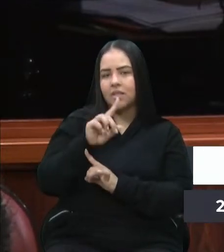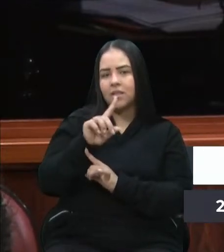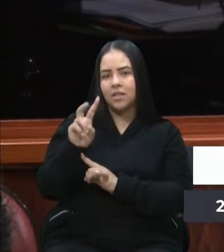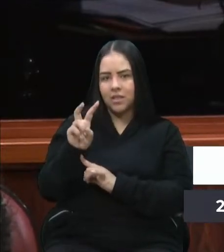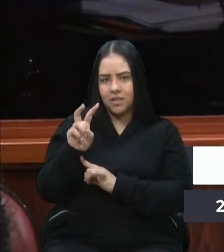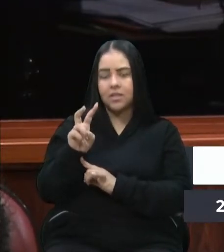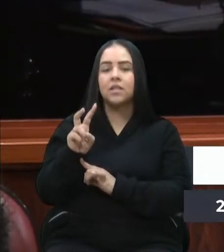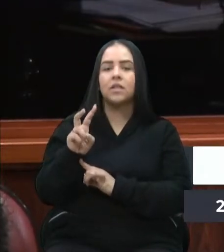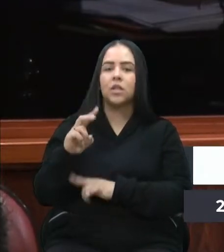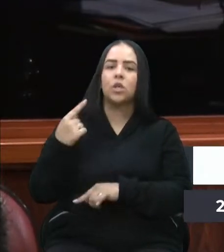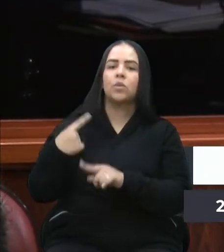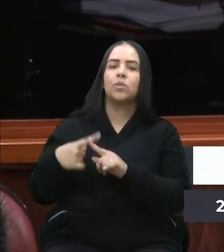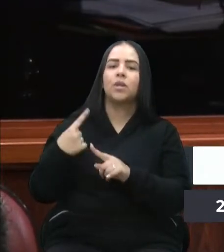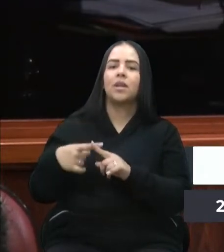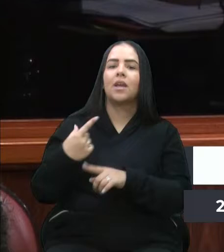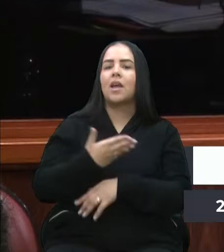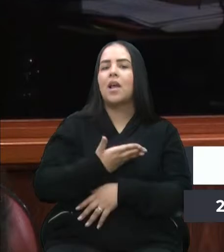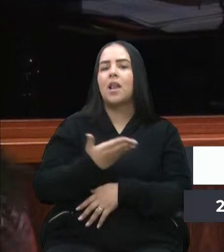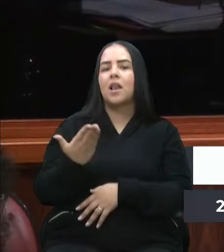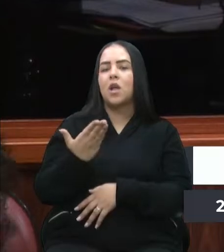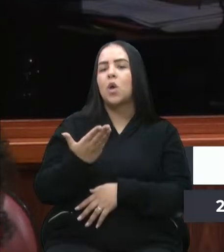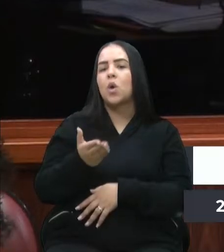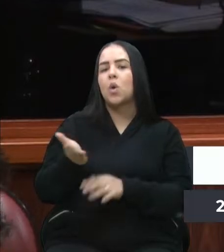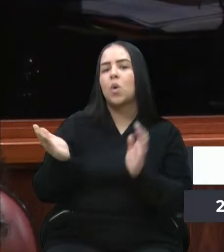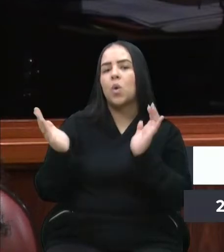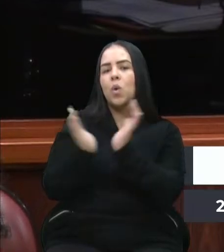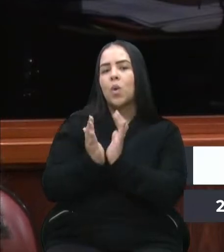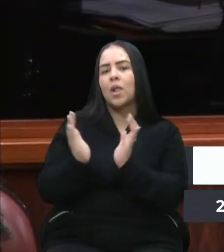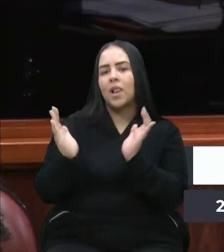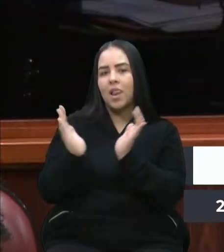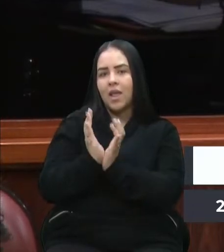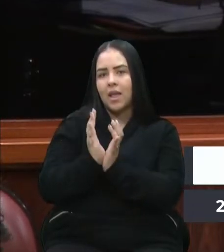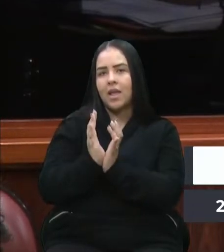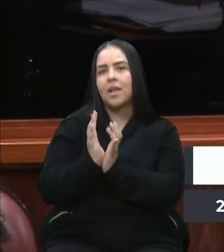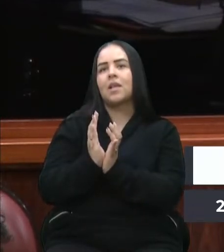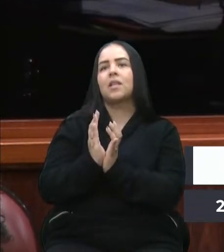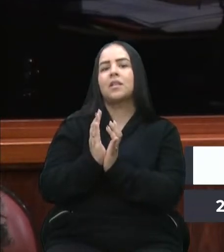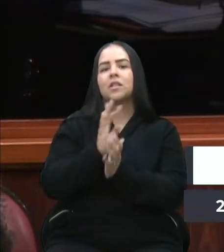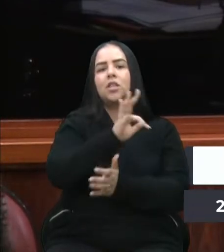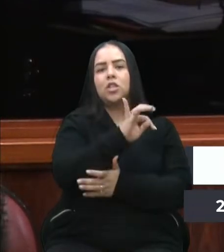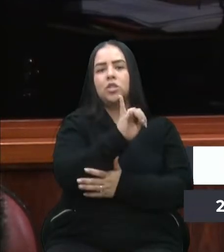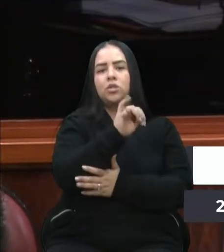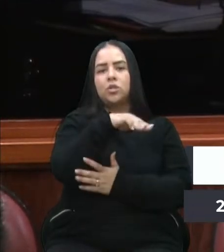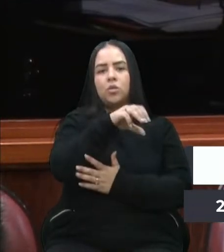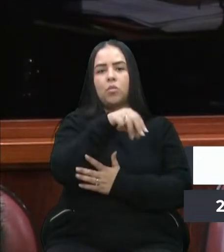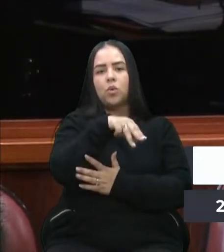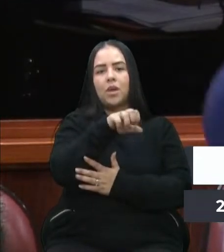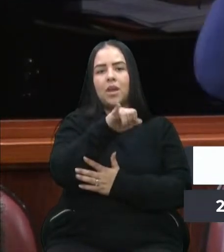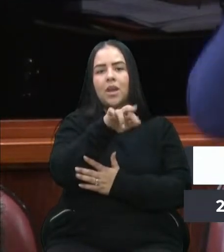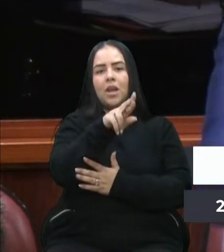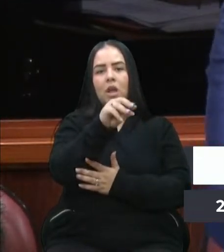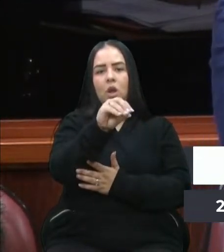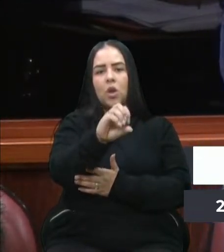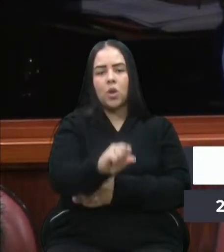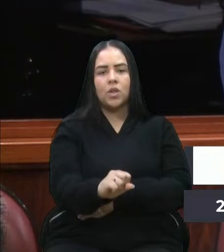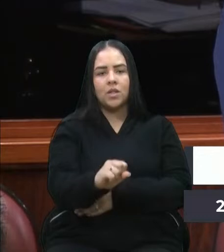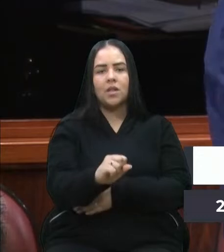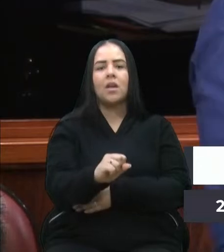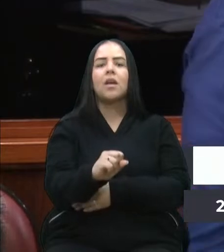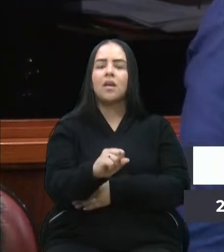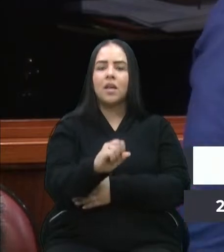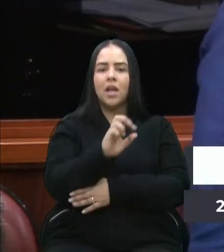Porque são as colegas e colegas timoneiros e timoneiras que estão à frente da gestão das